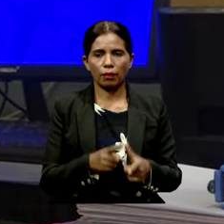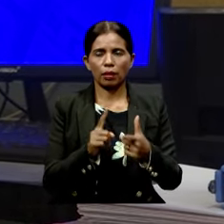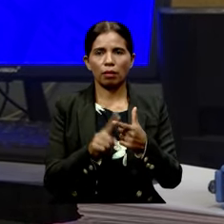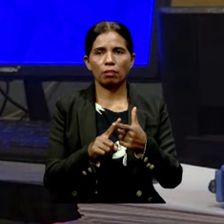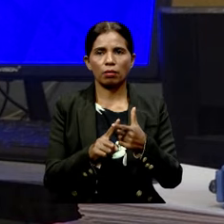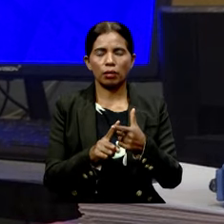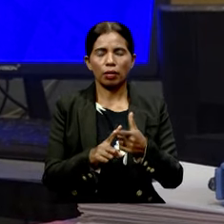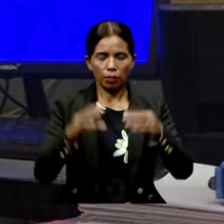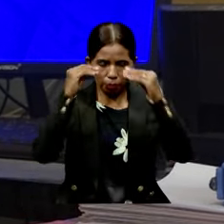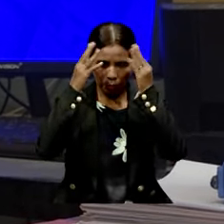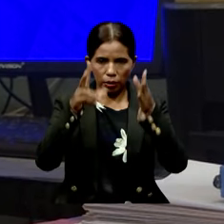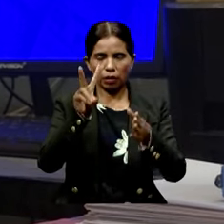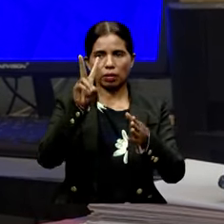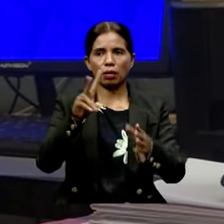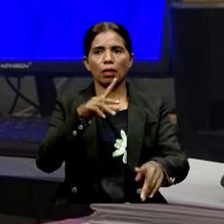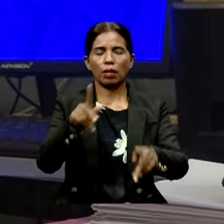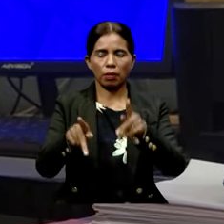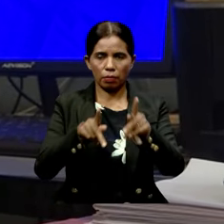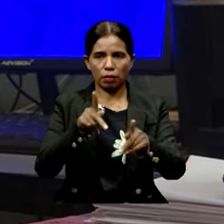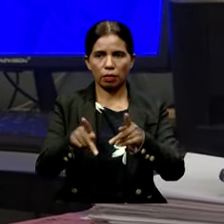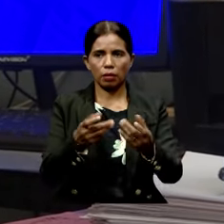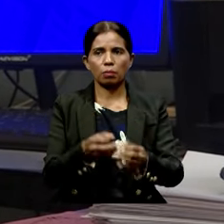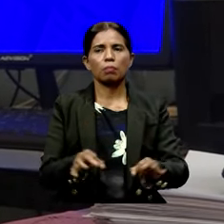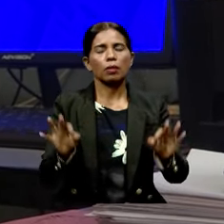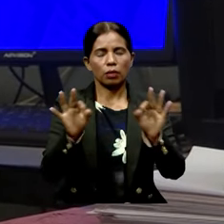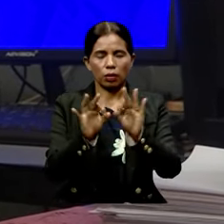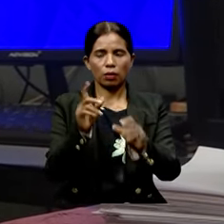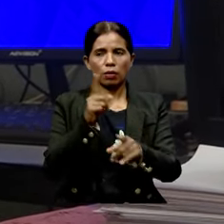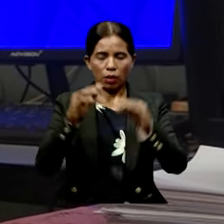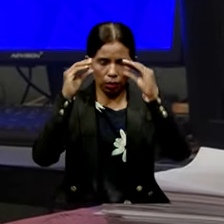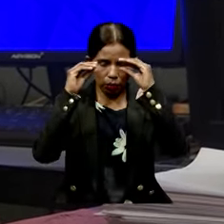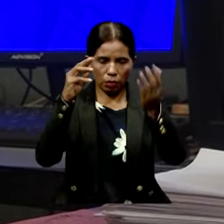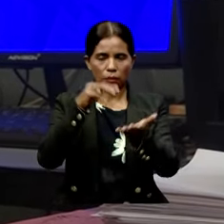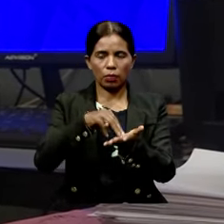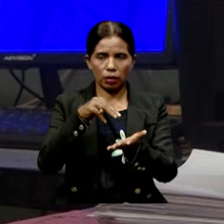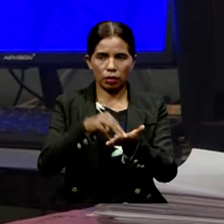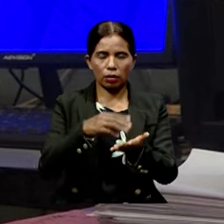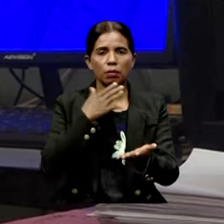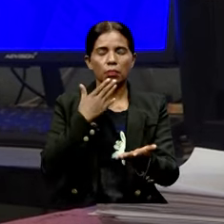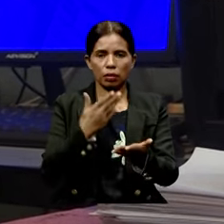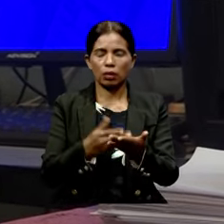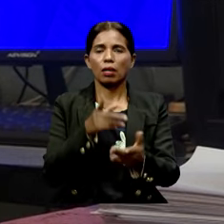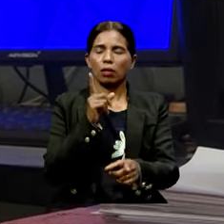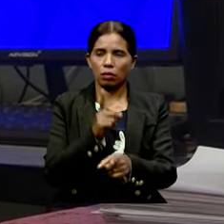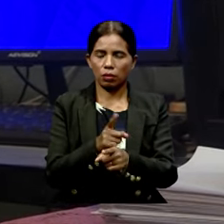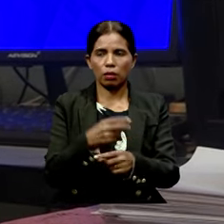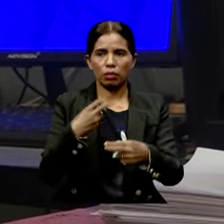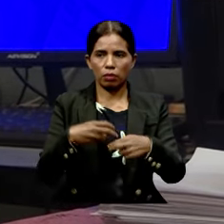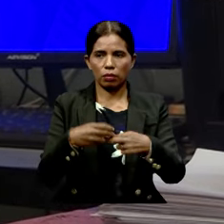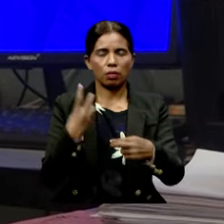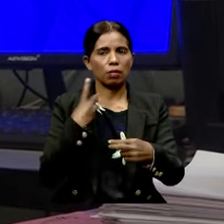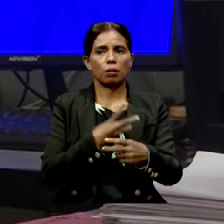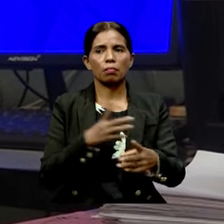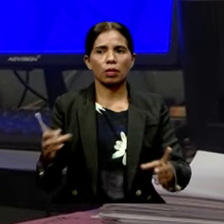o professor na rua me sabe que nem me nem me importante e a nova matéria está no grupo matéria nível nacional né dificuldade agora me